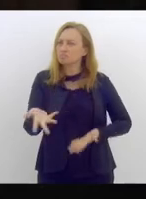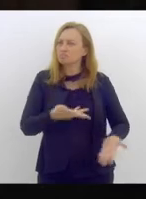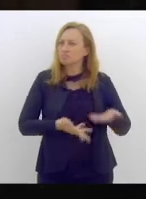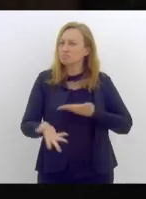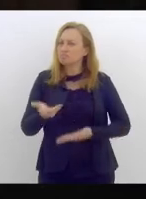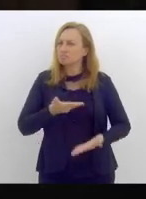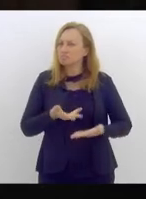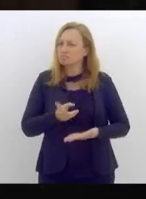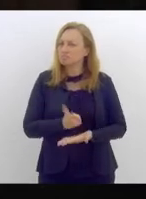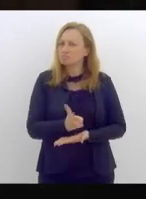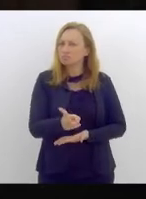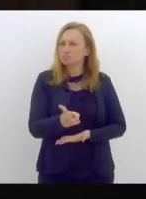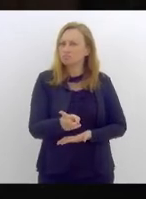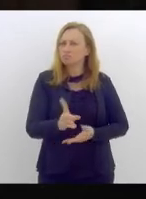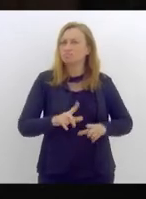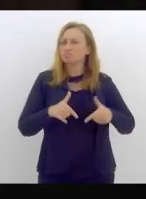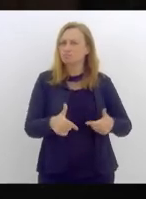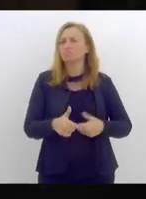efetiva